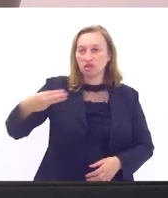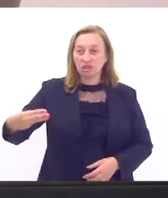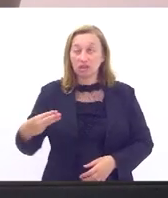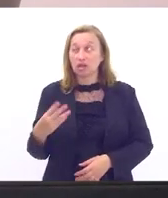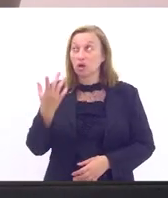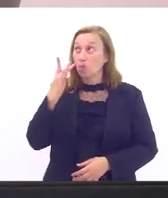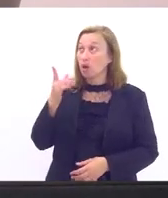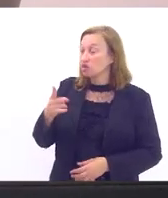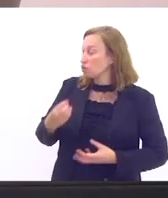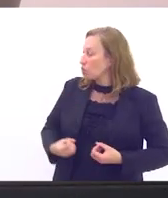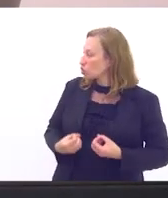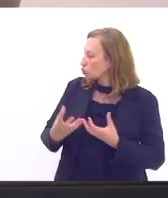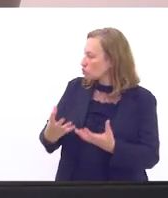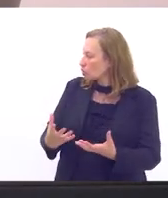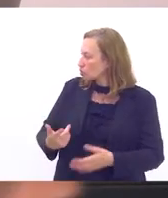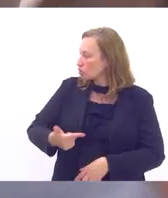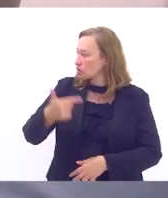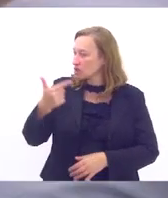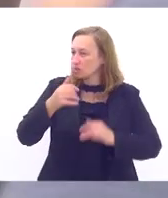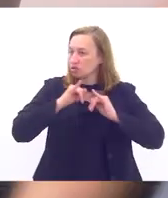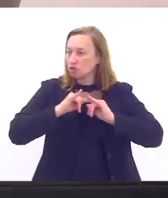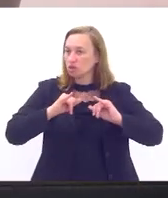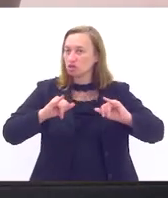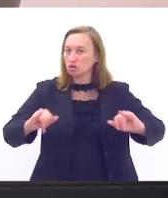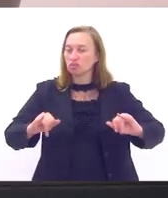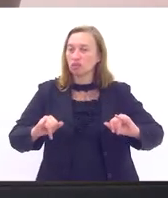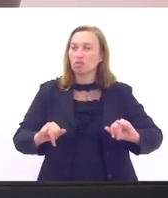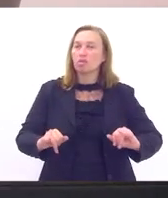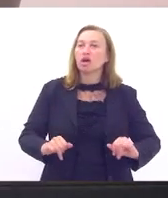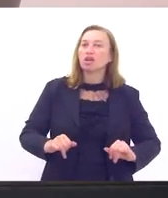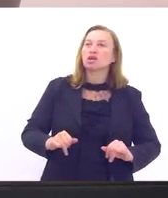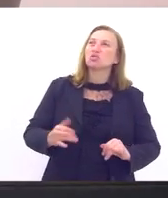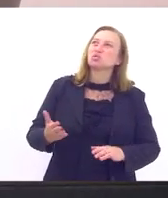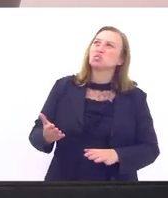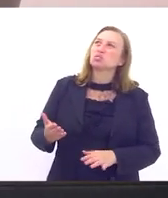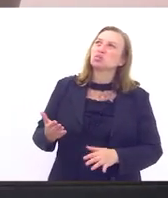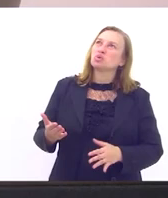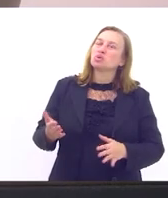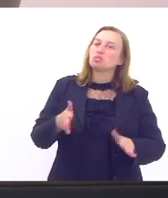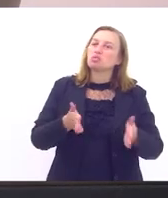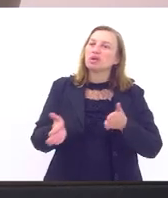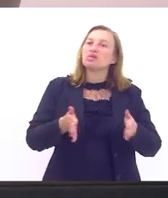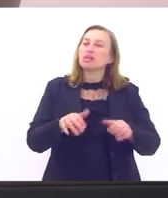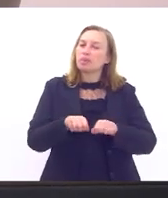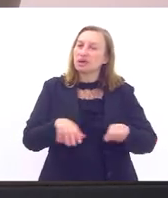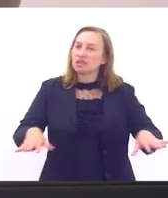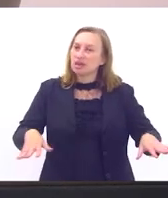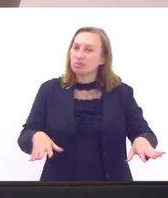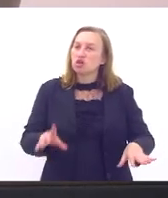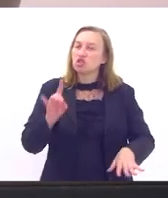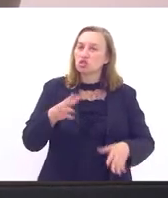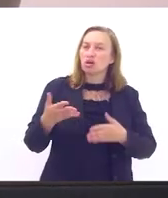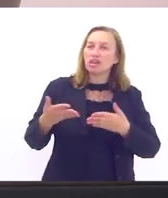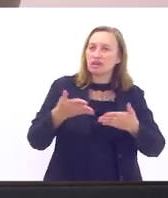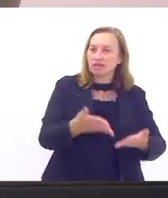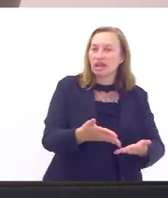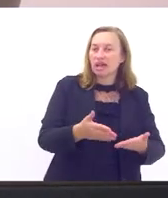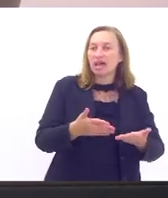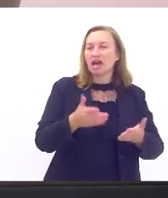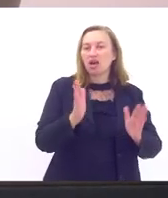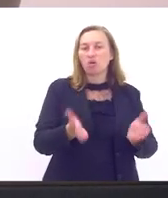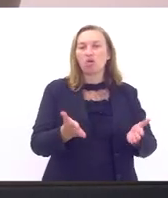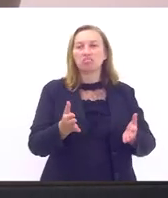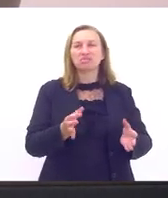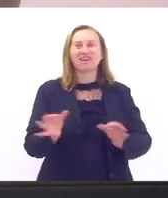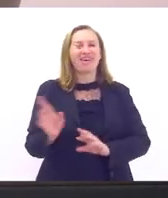engano, isso foi uma doação, segundo explicado, de um equipamento adquirido lá por época da pandemia, né, que só foi entregue agora, não tem nenhuma relação